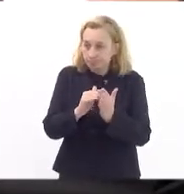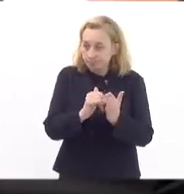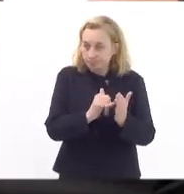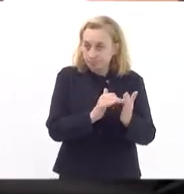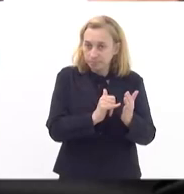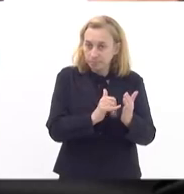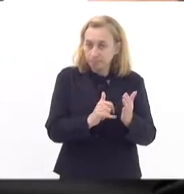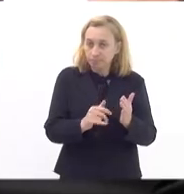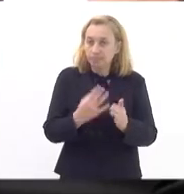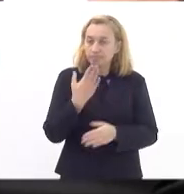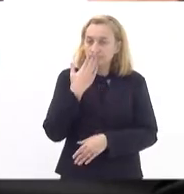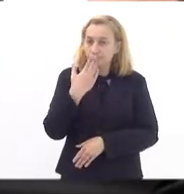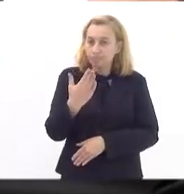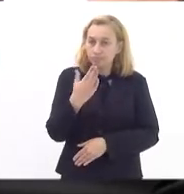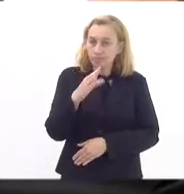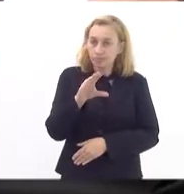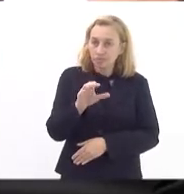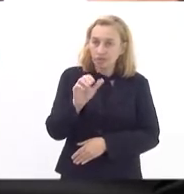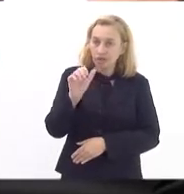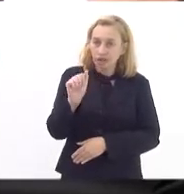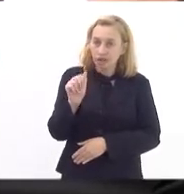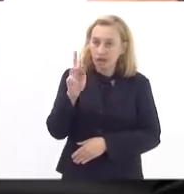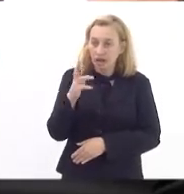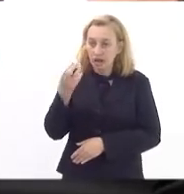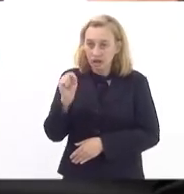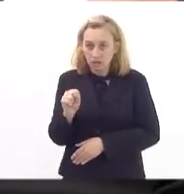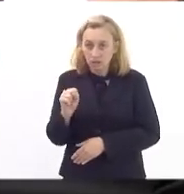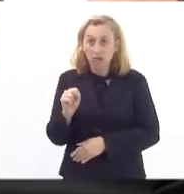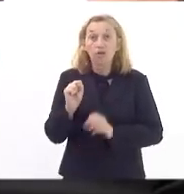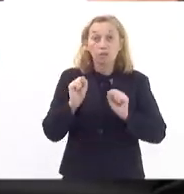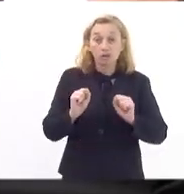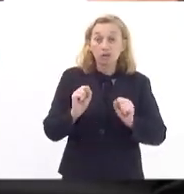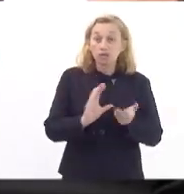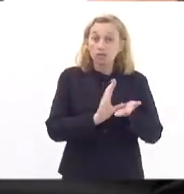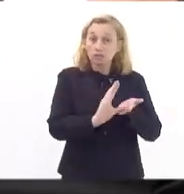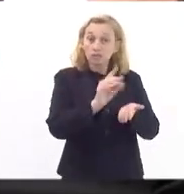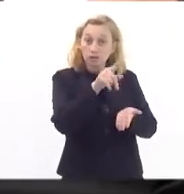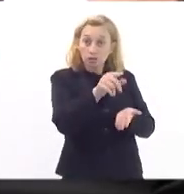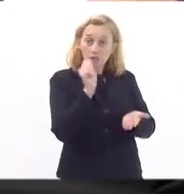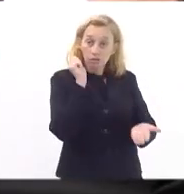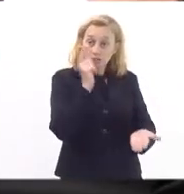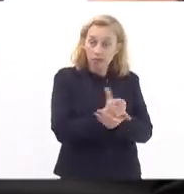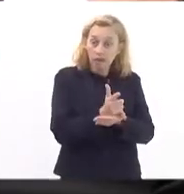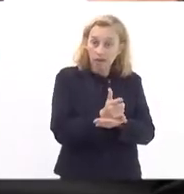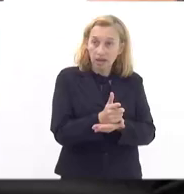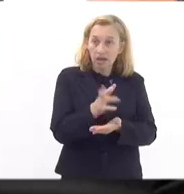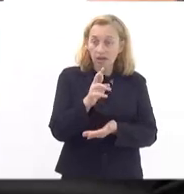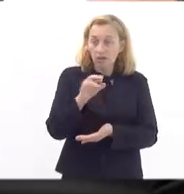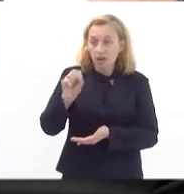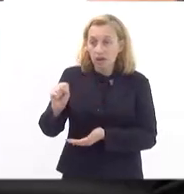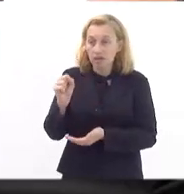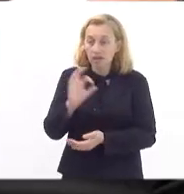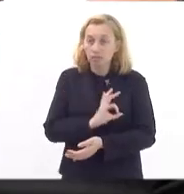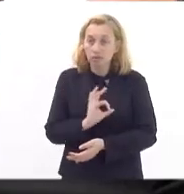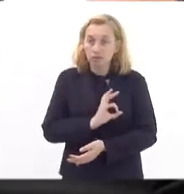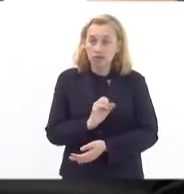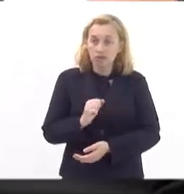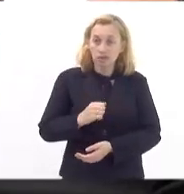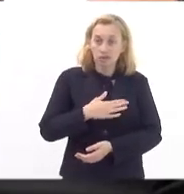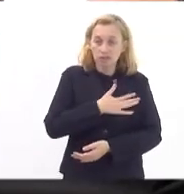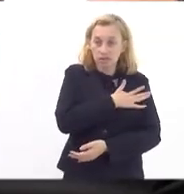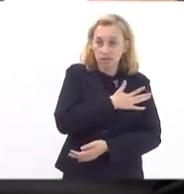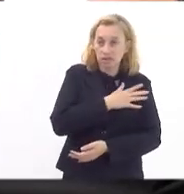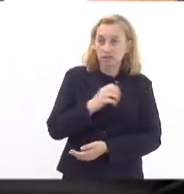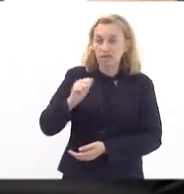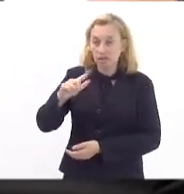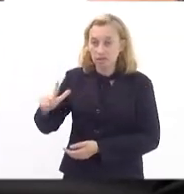de transporte talvez no seu orçamento o seu pudesse pagar o rádio da polícia militar e o rádio da